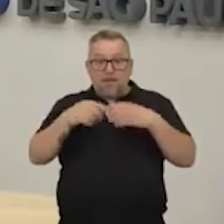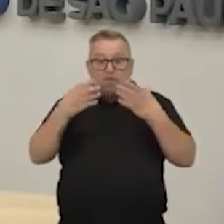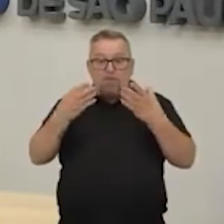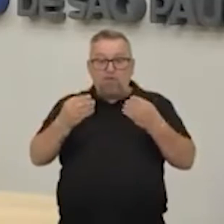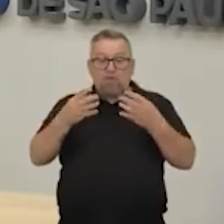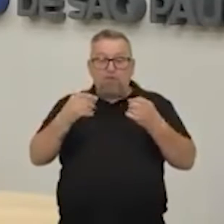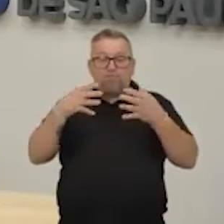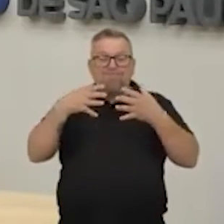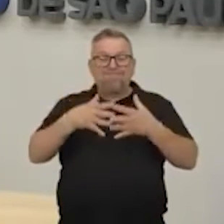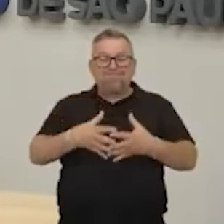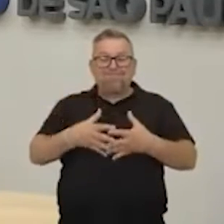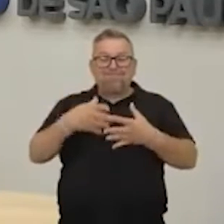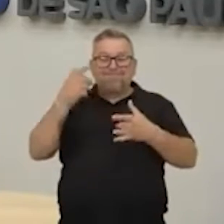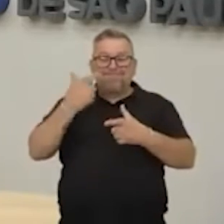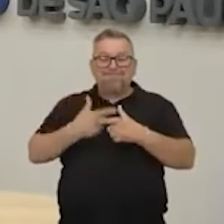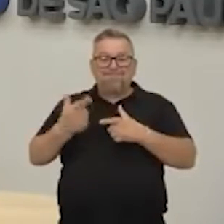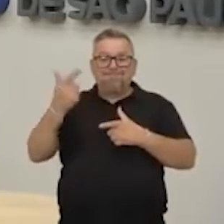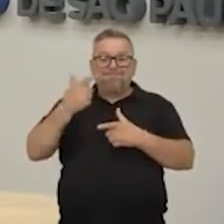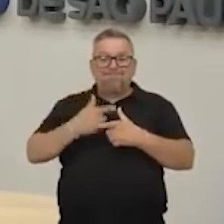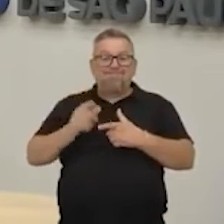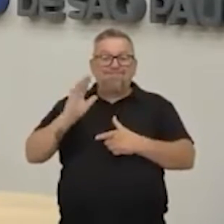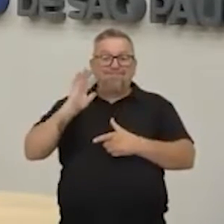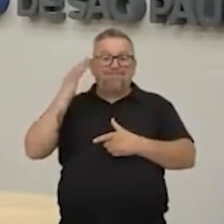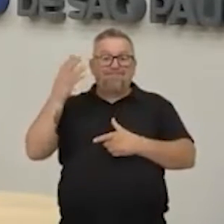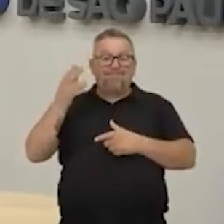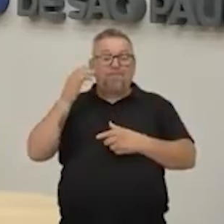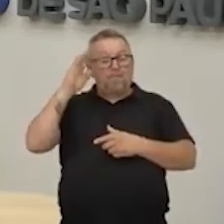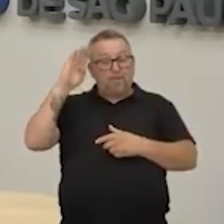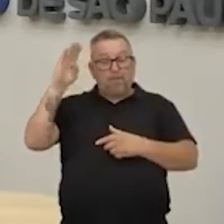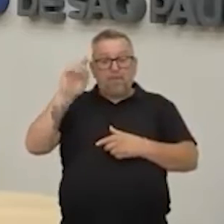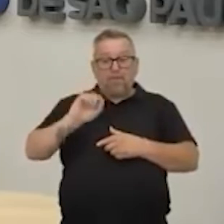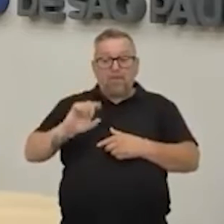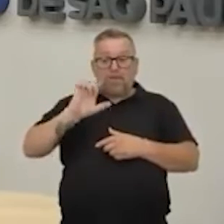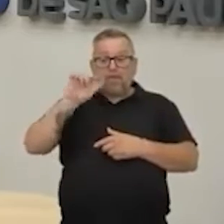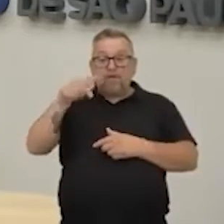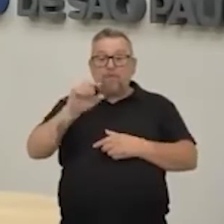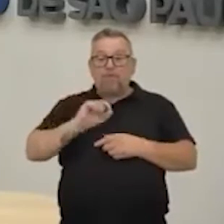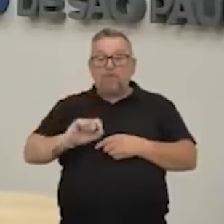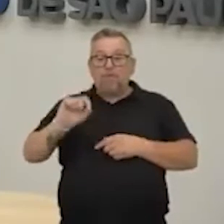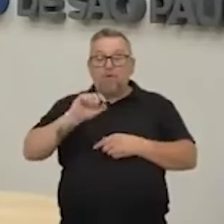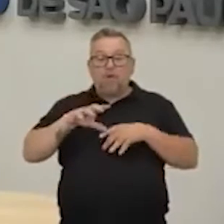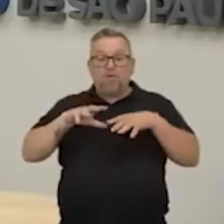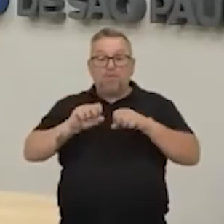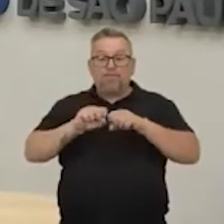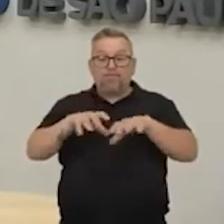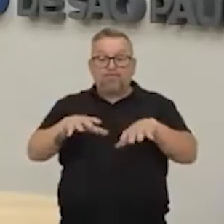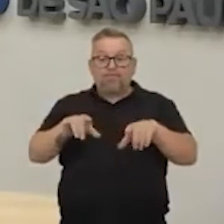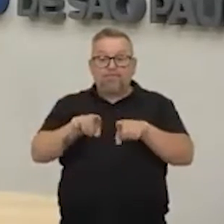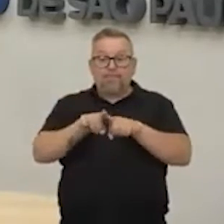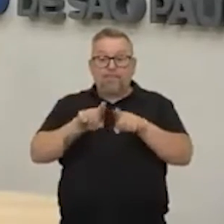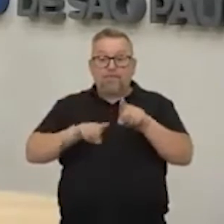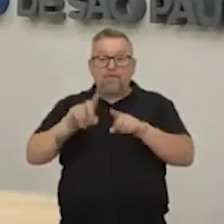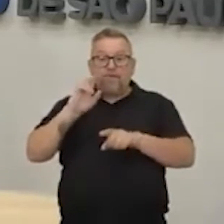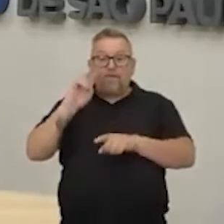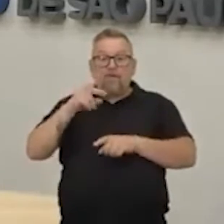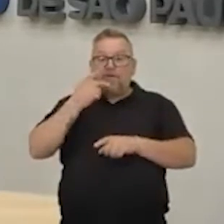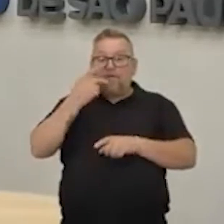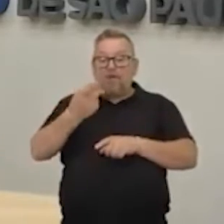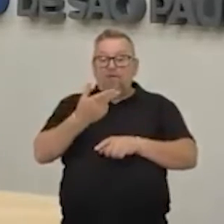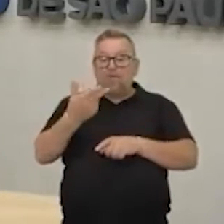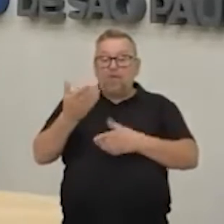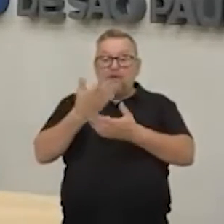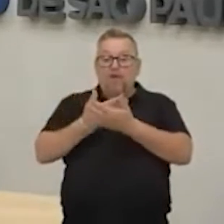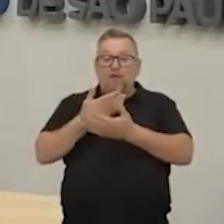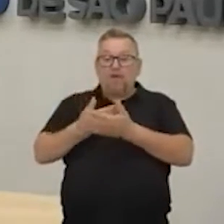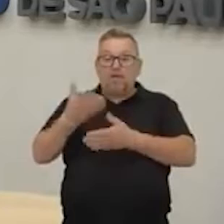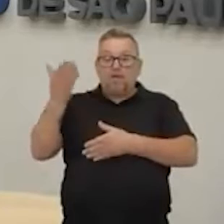desses conflitos, eles foram ocasionados principalmente após aí a colonização, né? A gente já falou em algumas aulas